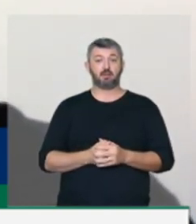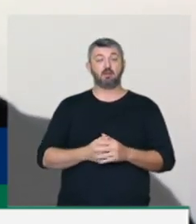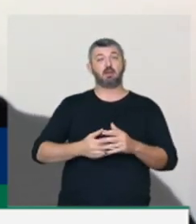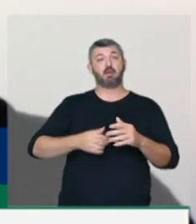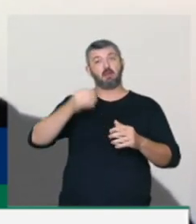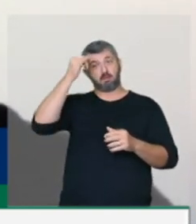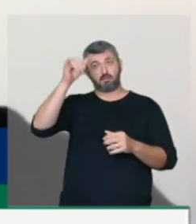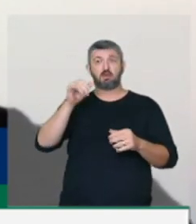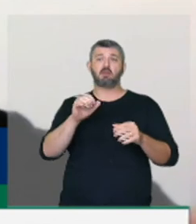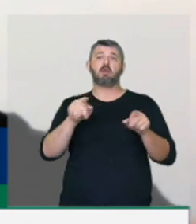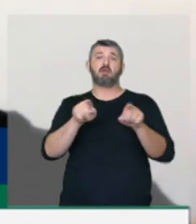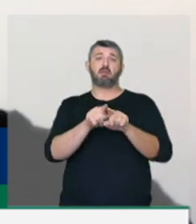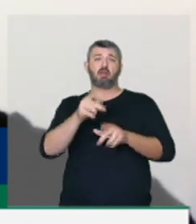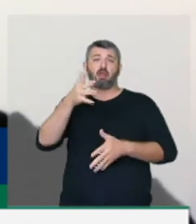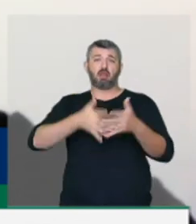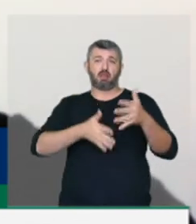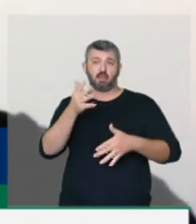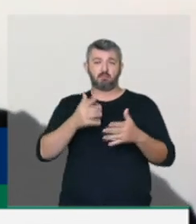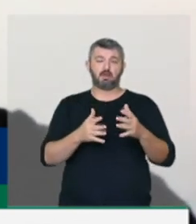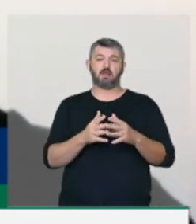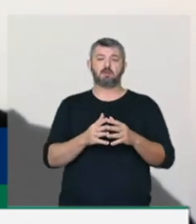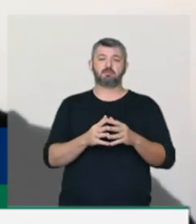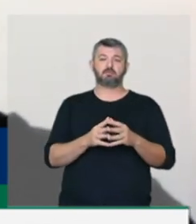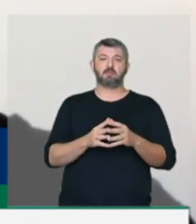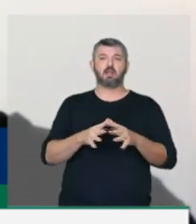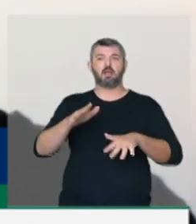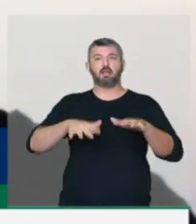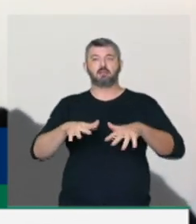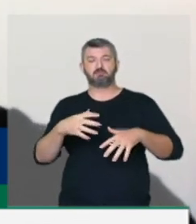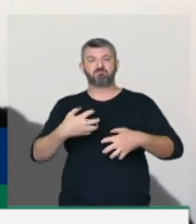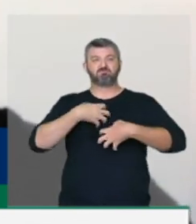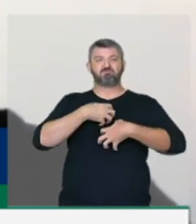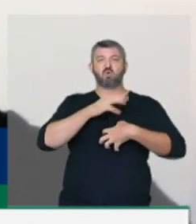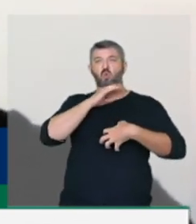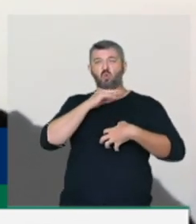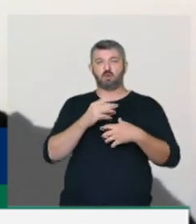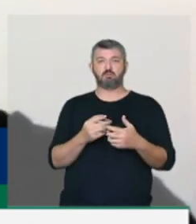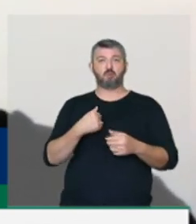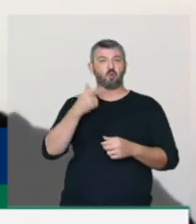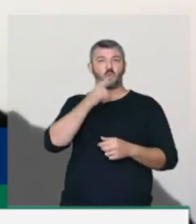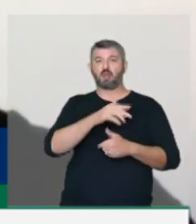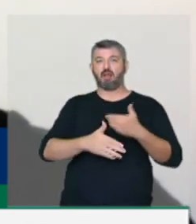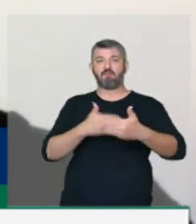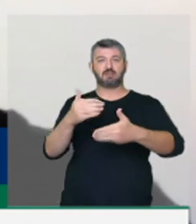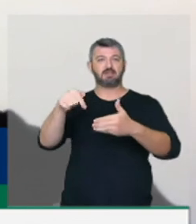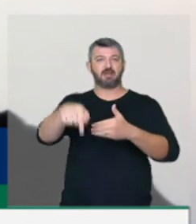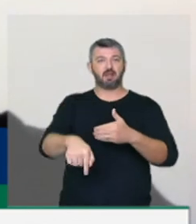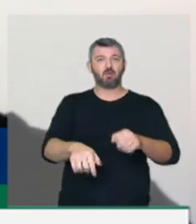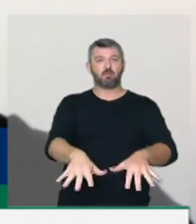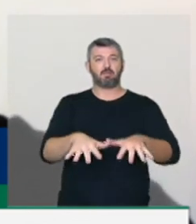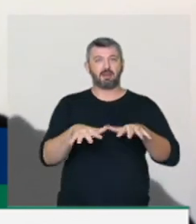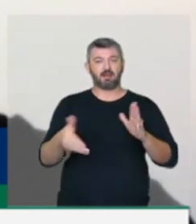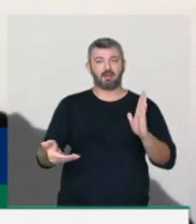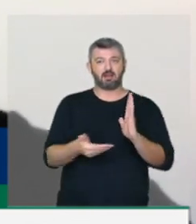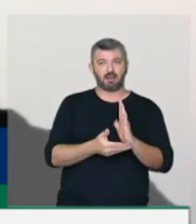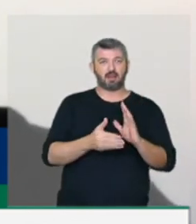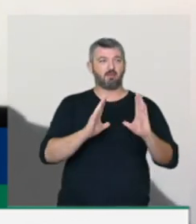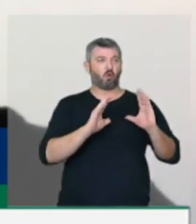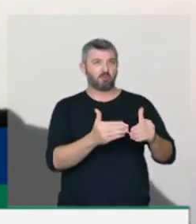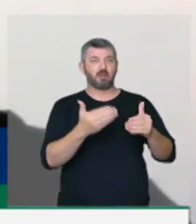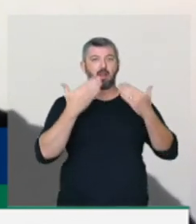ou até mesmo frustre, como me frustrou por algumas vezes, que eu não conseguisse avançar em plenário, conseguisse avançar nas comissões